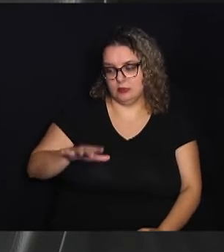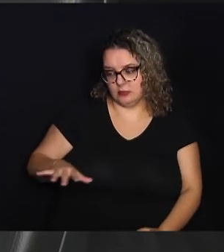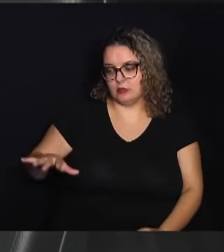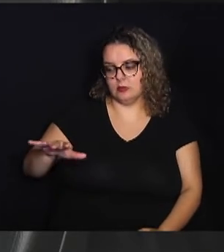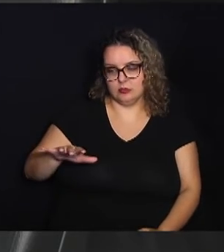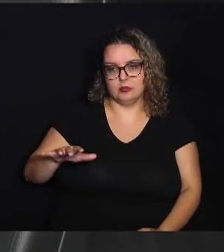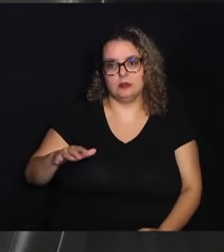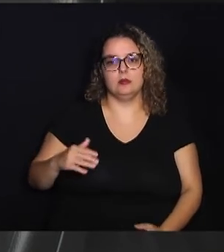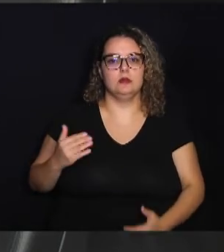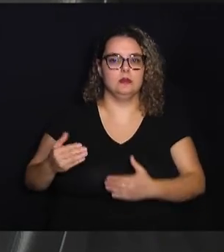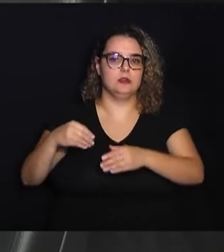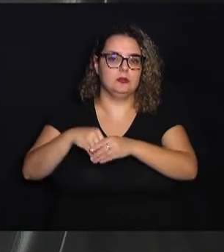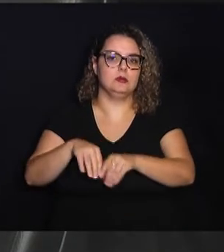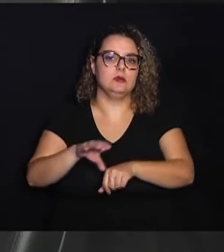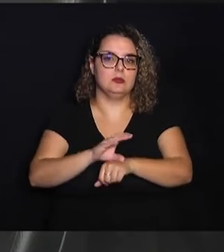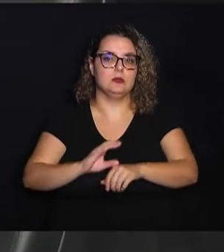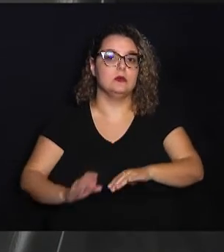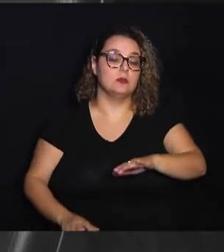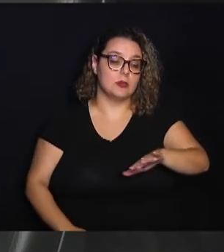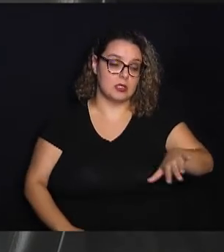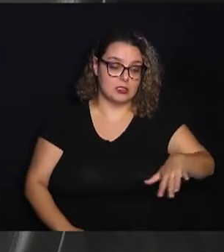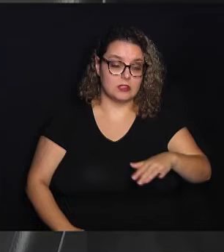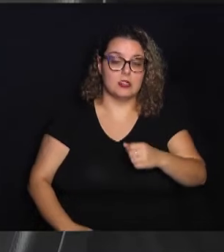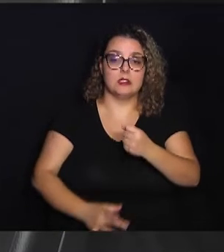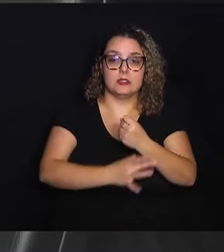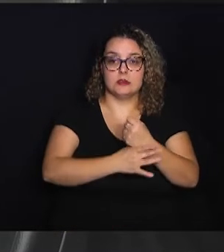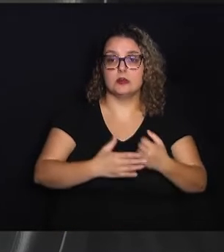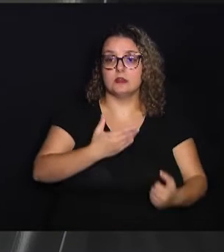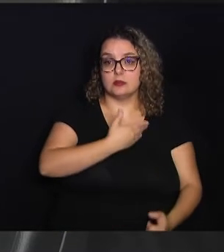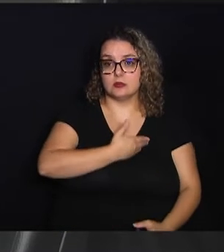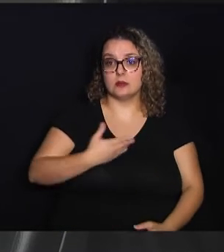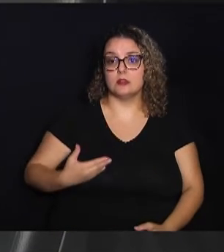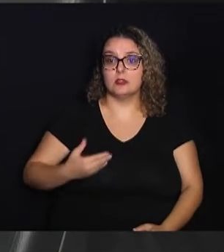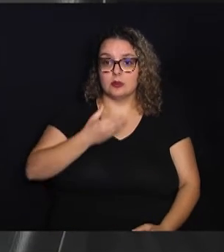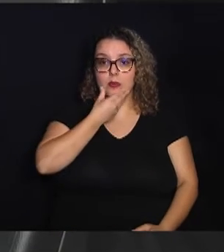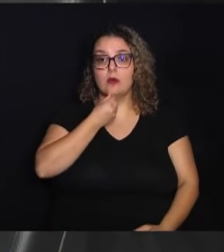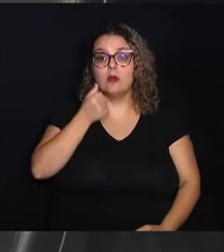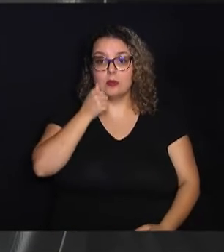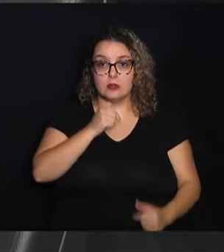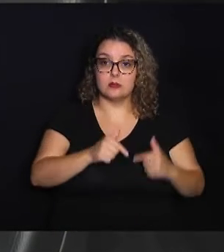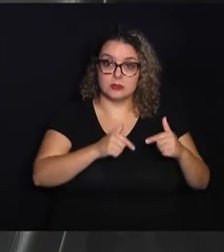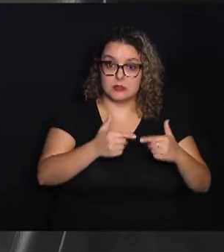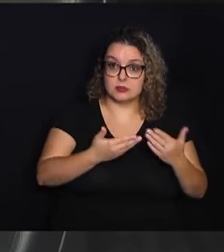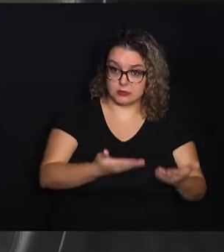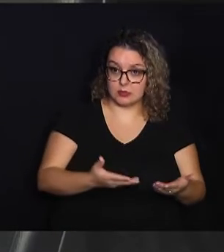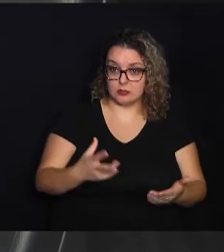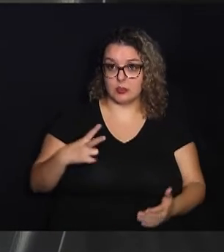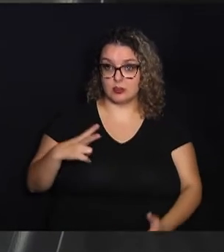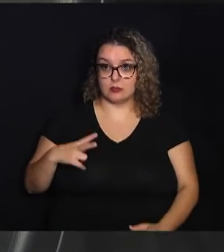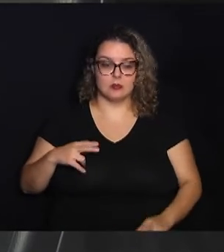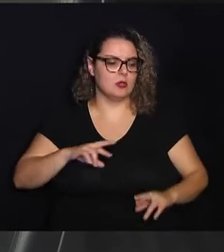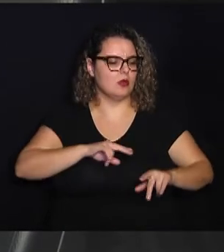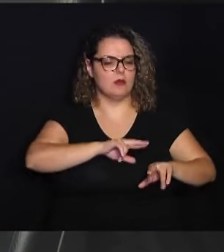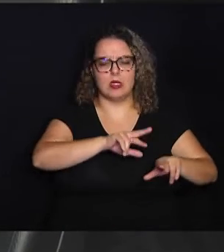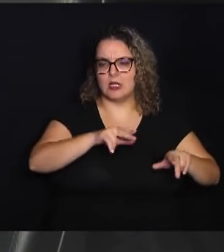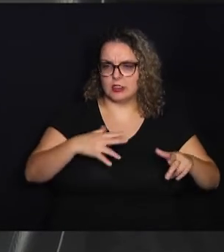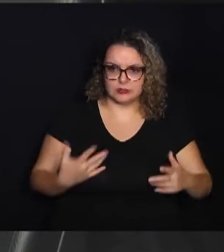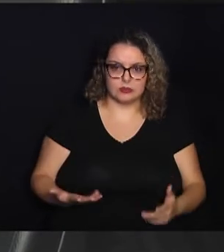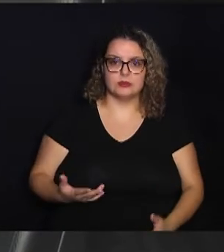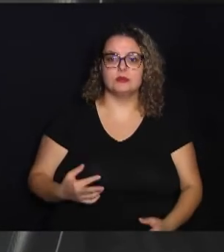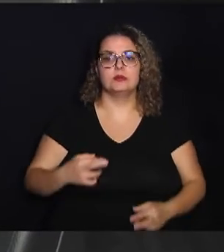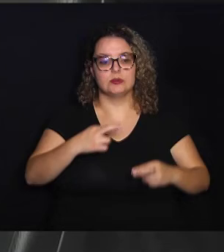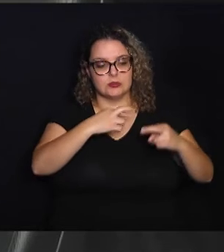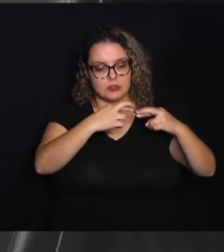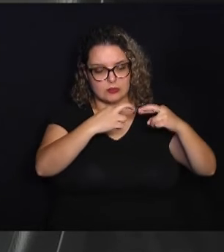na Constituição, mas a segurança privada, né, que são esses homens e mulheres que trabalham, e que aí são vários, né, tanto da